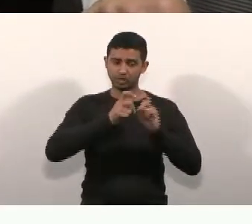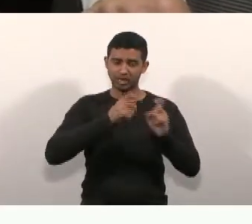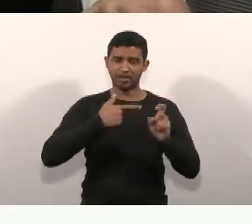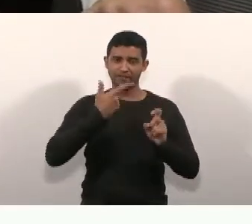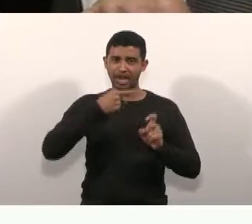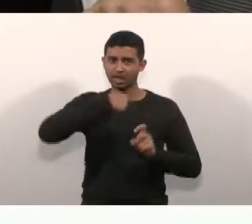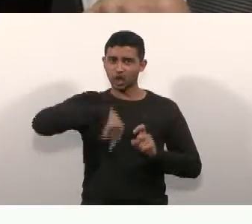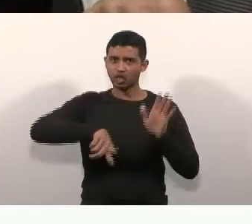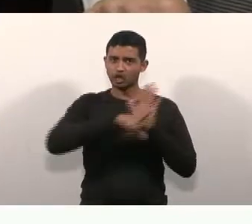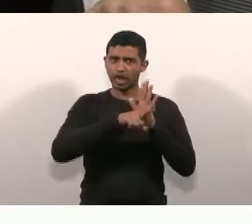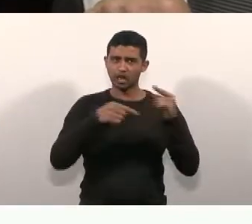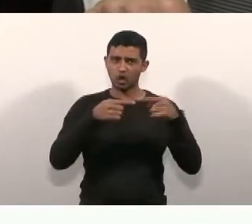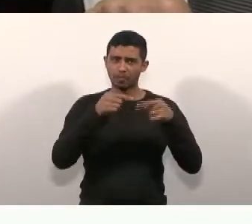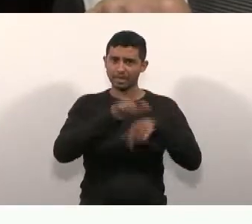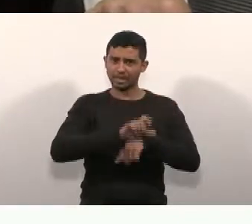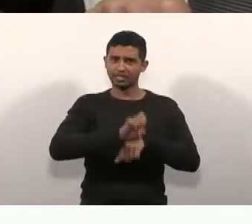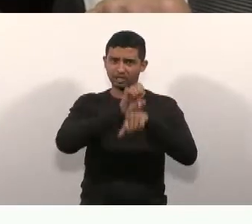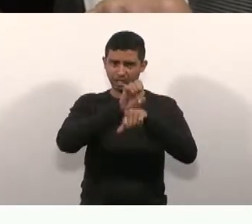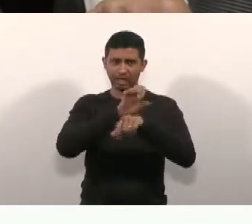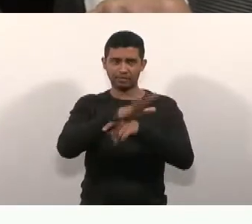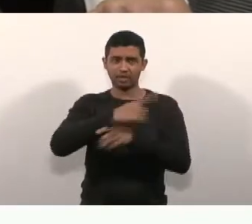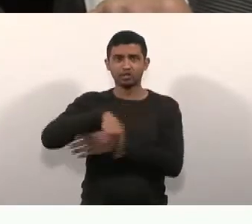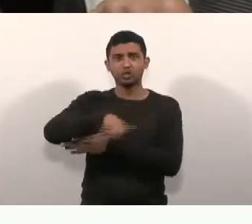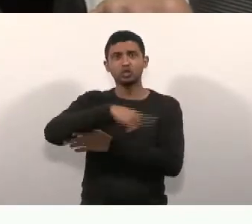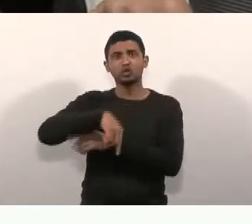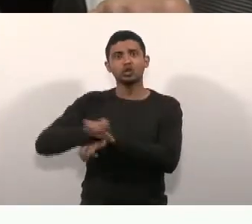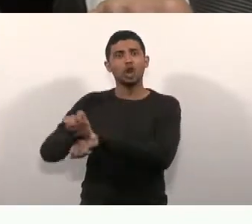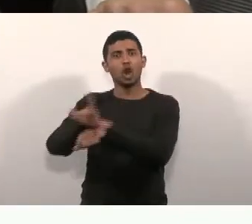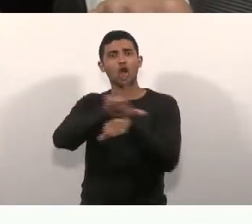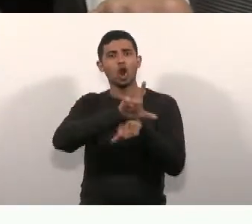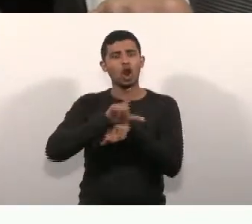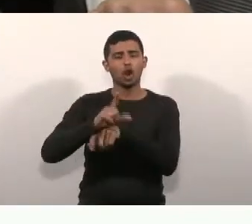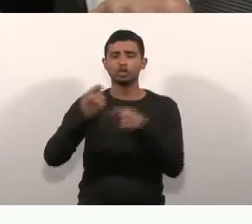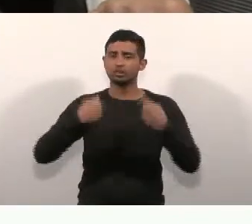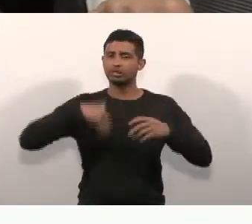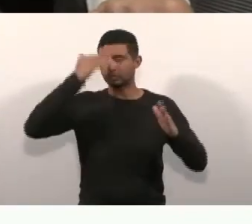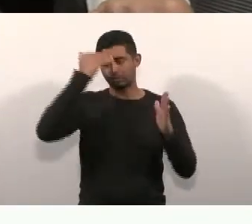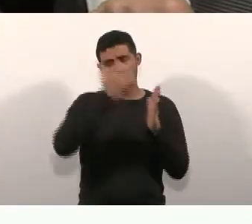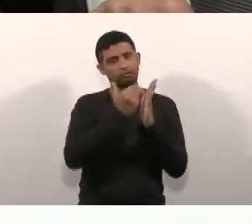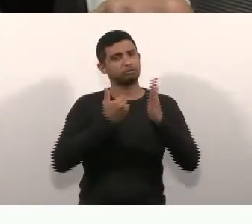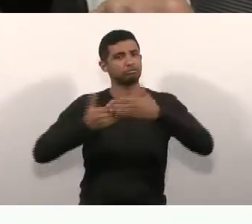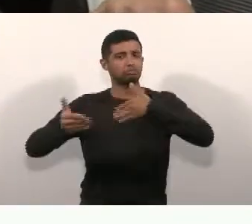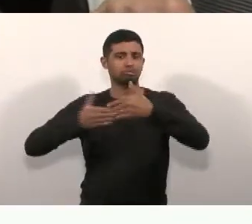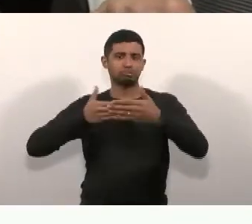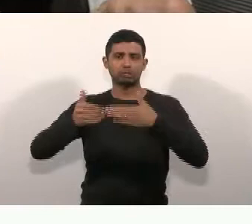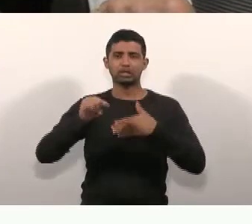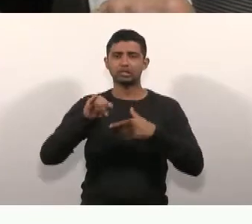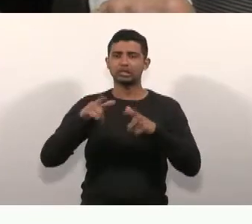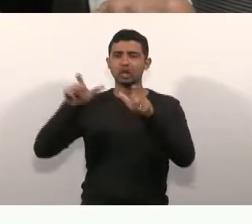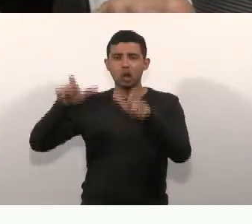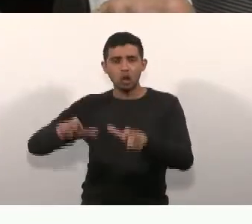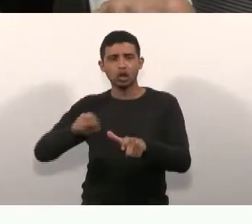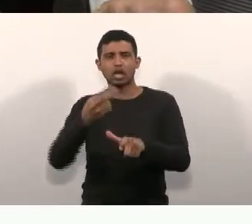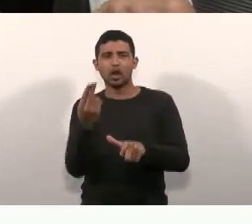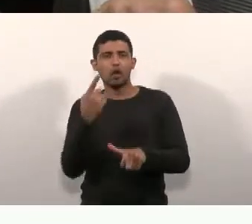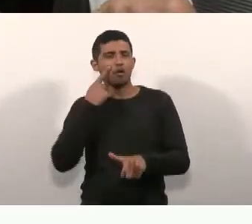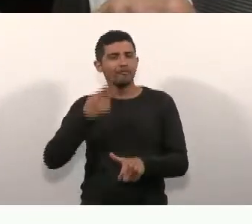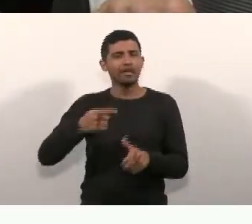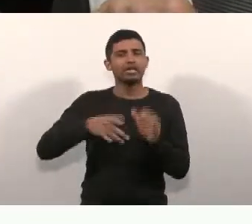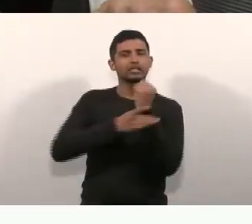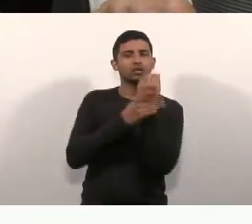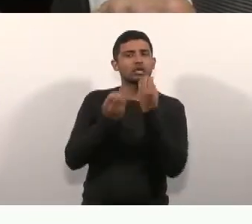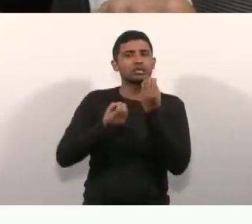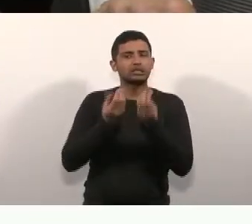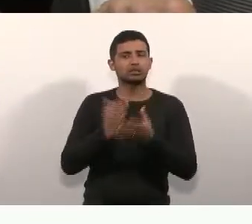e nossas leis devem ser obedecidas por todos os estacionamentos do Estado, independentemente da localidade e grau de segurança do